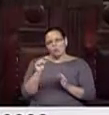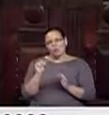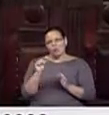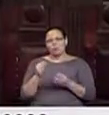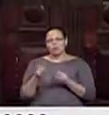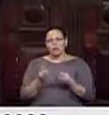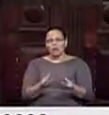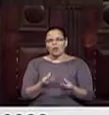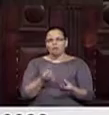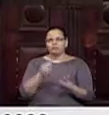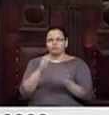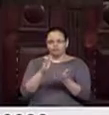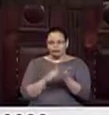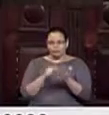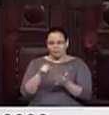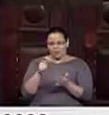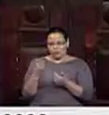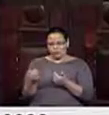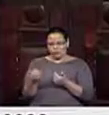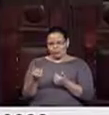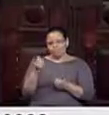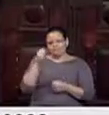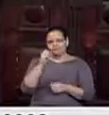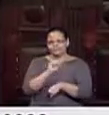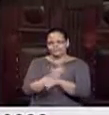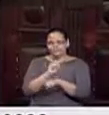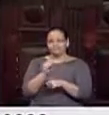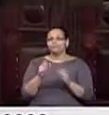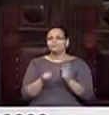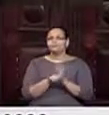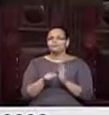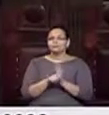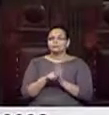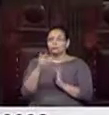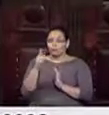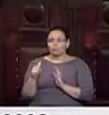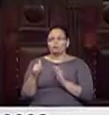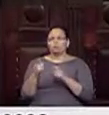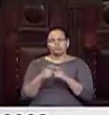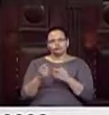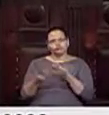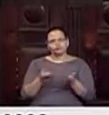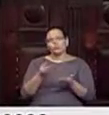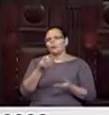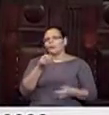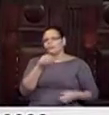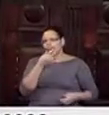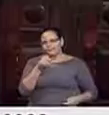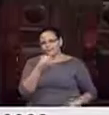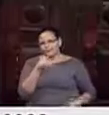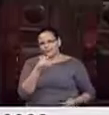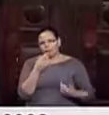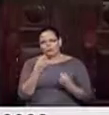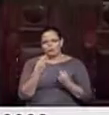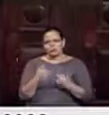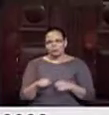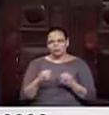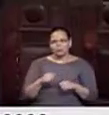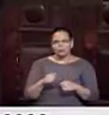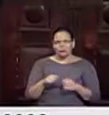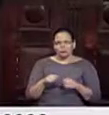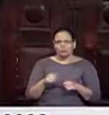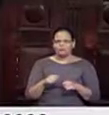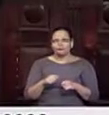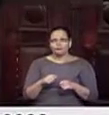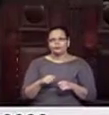uma opção de tirar o jovem da droga. Há outras medidas clínicas, medicamentosas e,